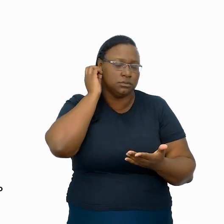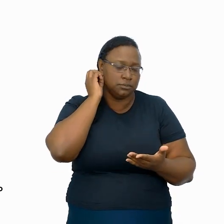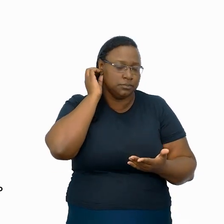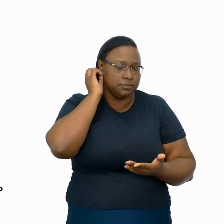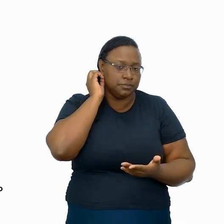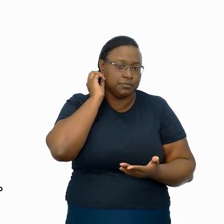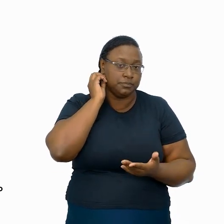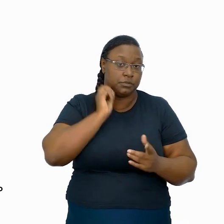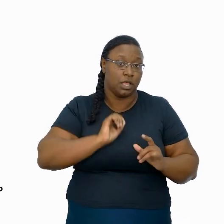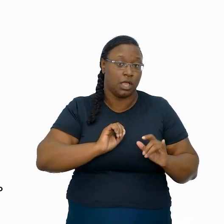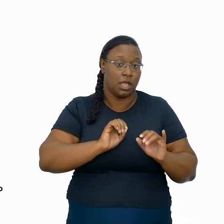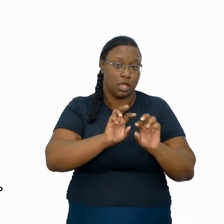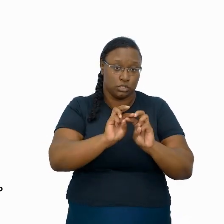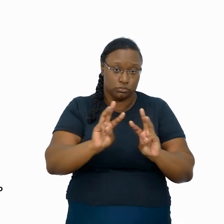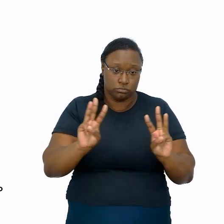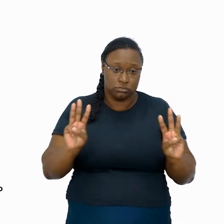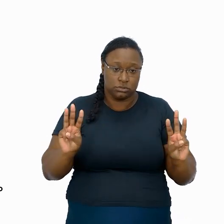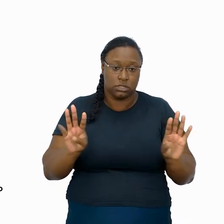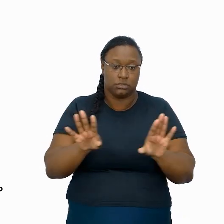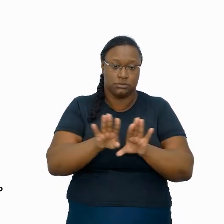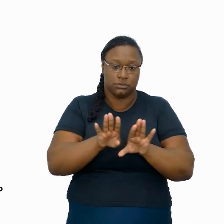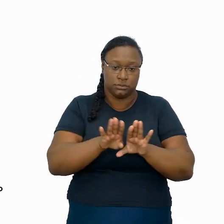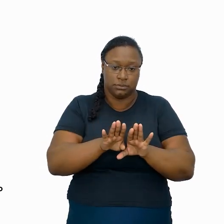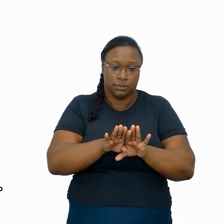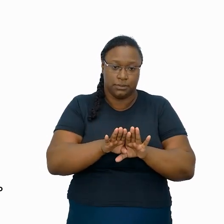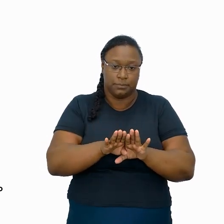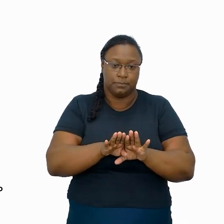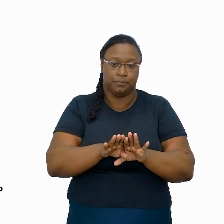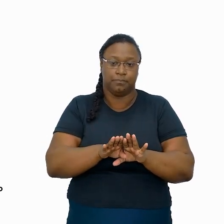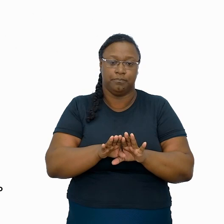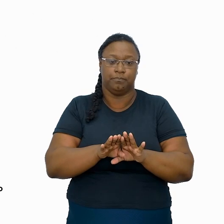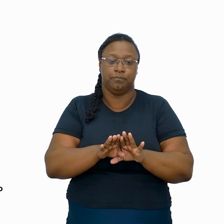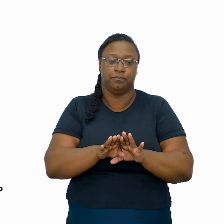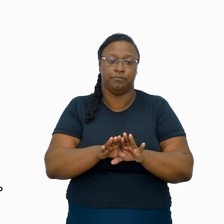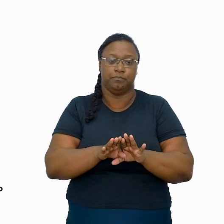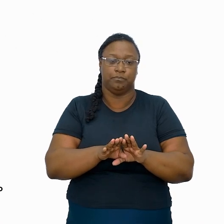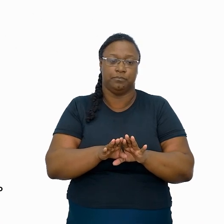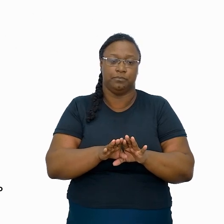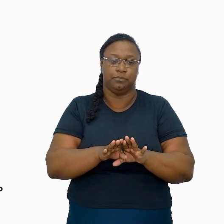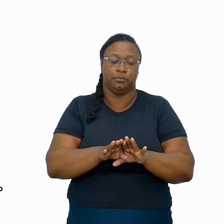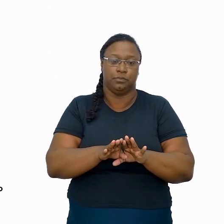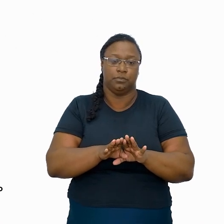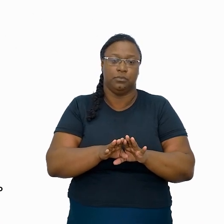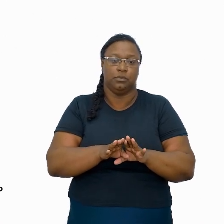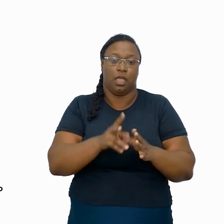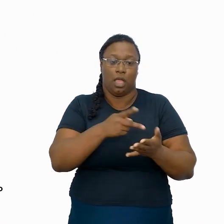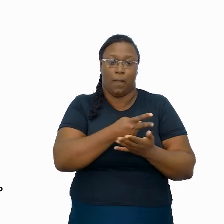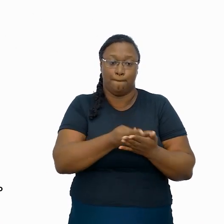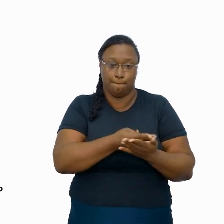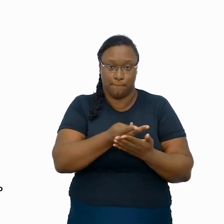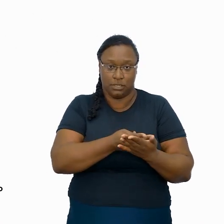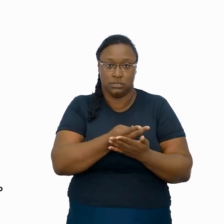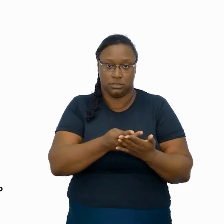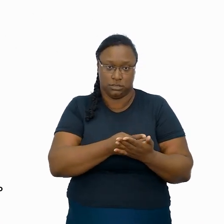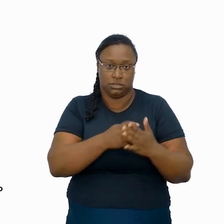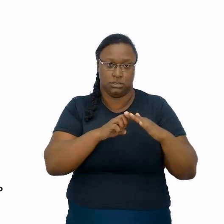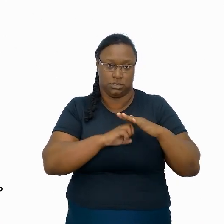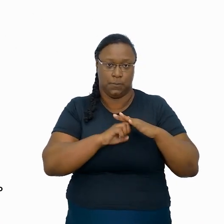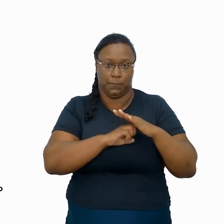desse site aí, né, dessa parte aí do ABC da energia, do site dessa